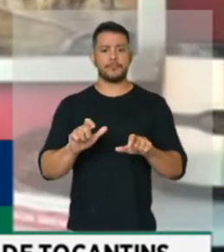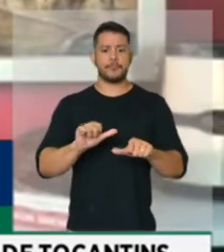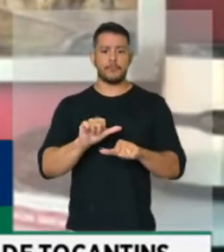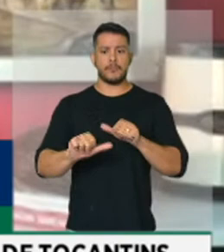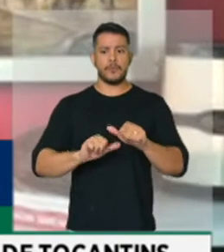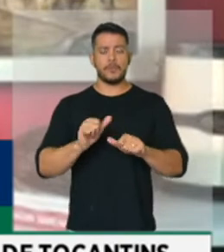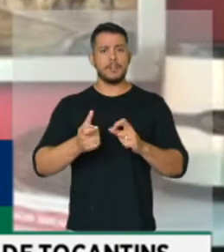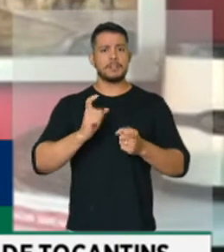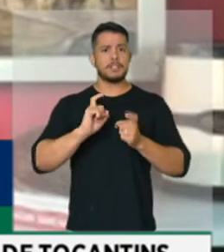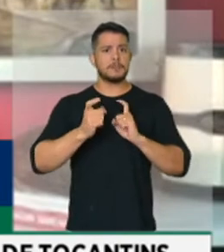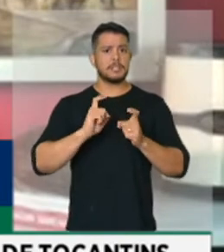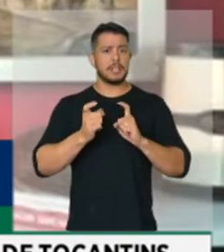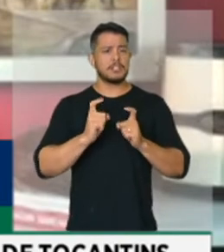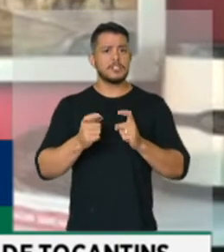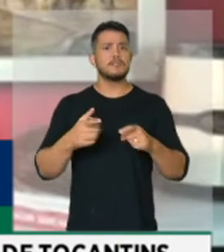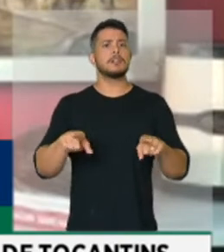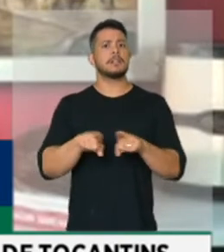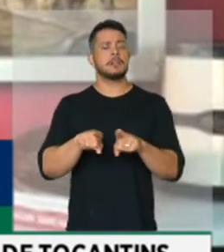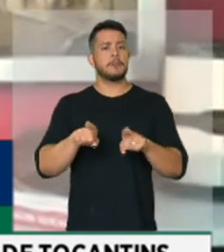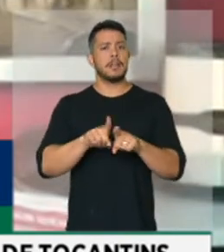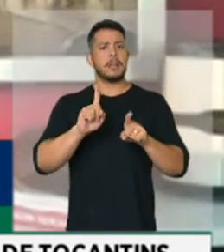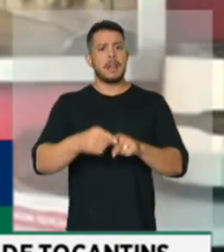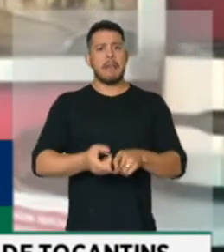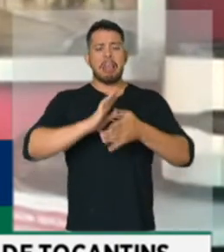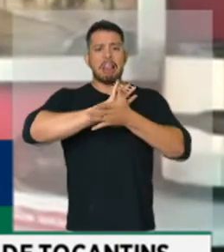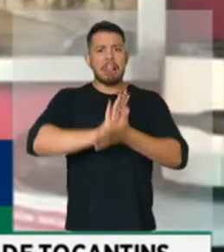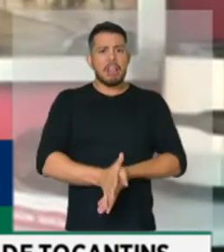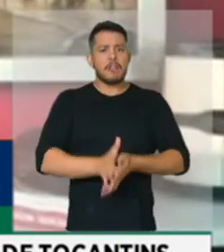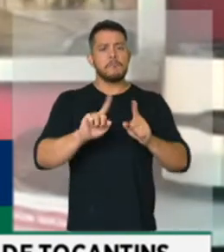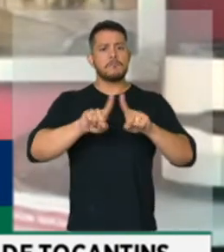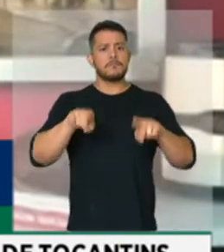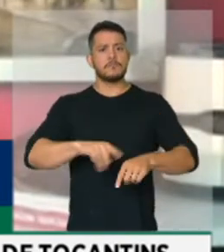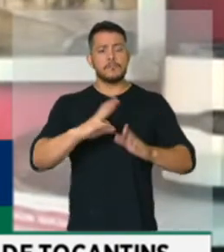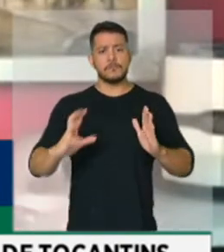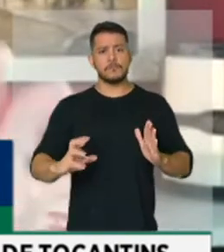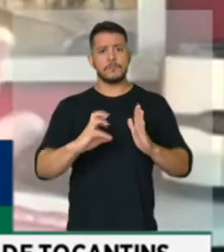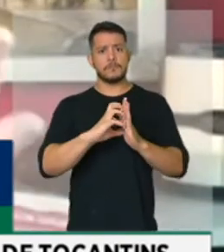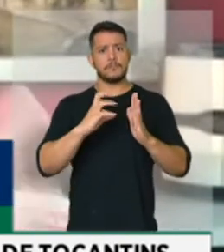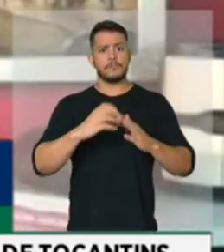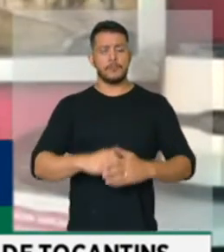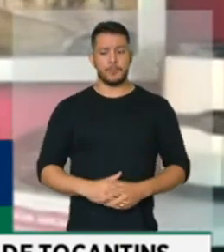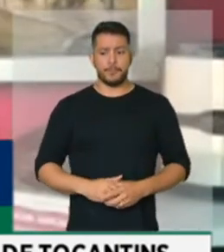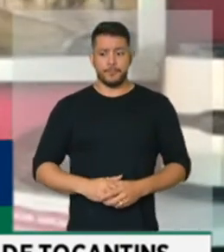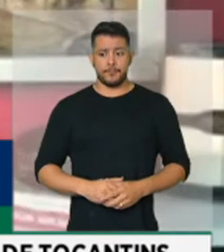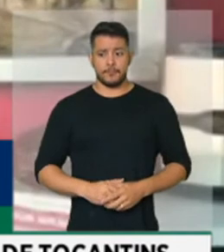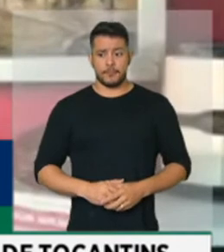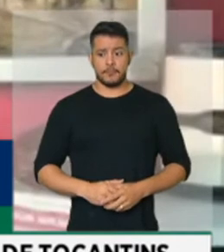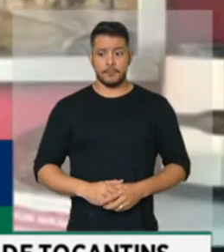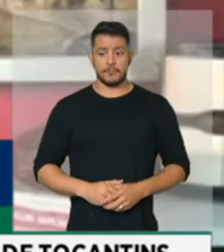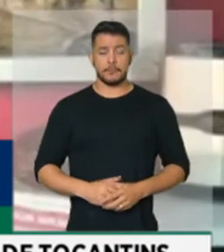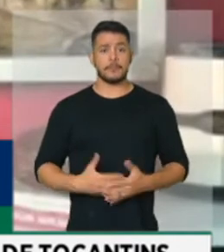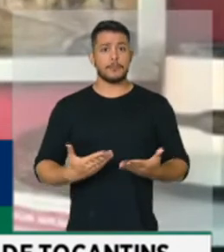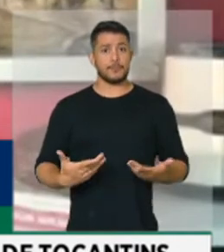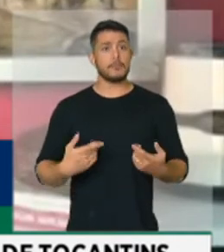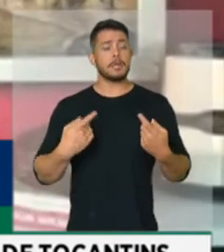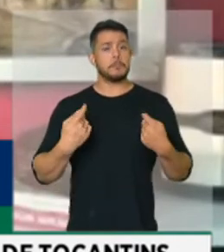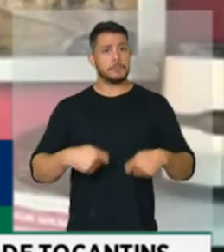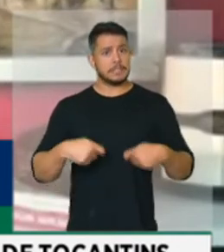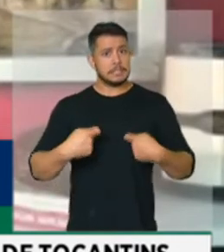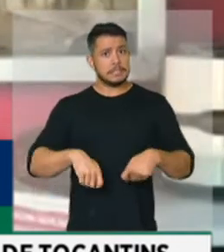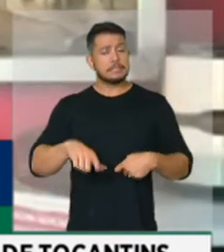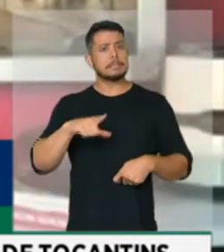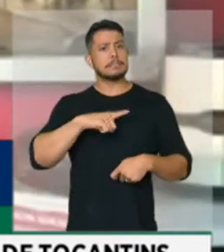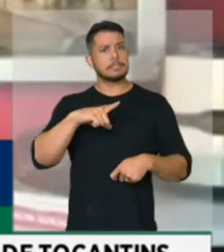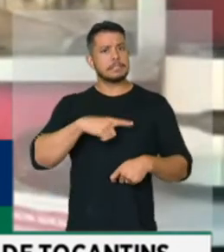administrativa, que é um verdadeiro massacre aos servidores públicos e ao serviço público que precisa chegar com